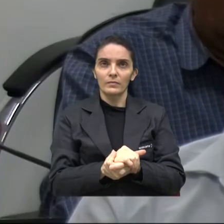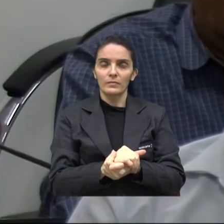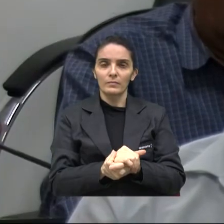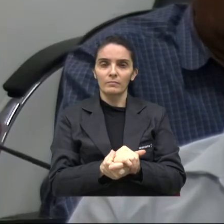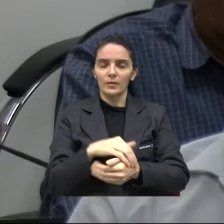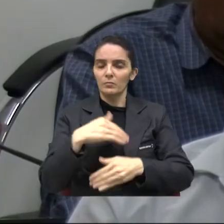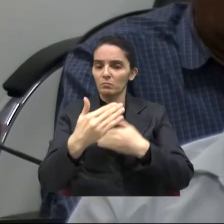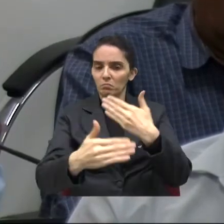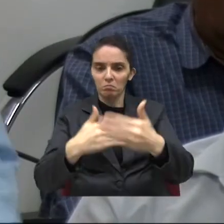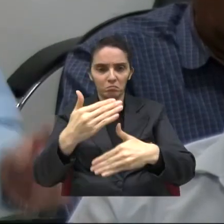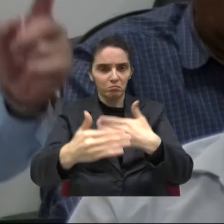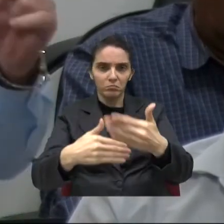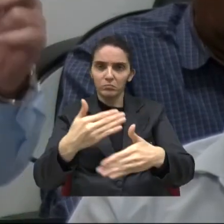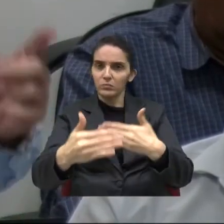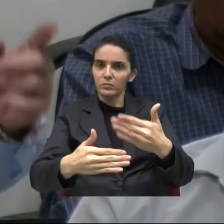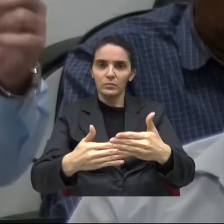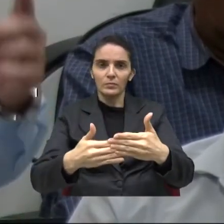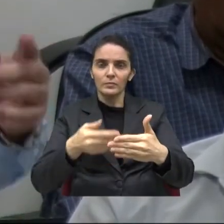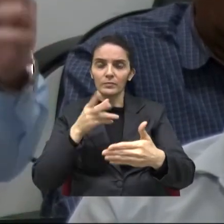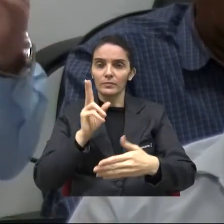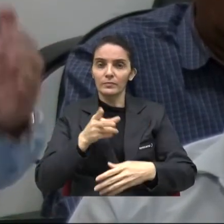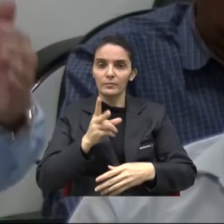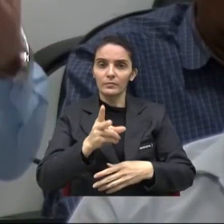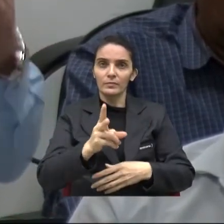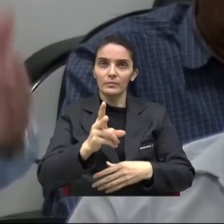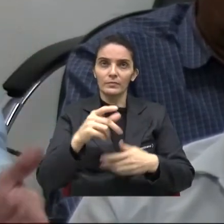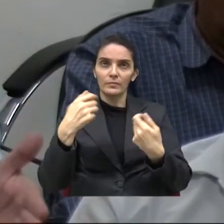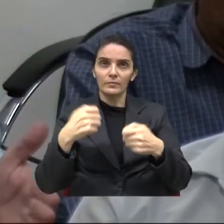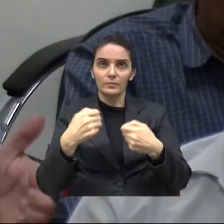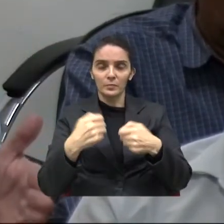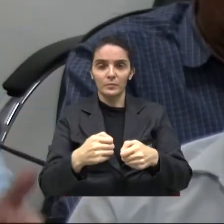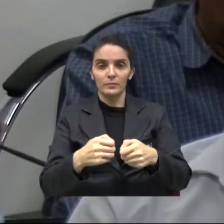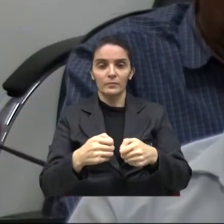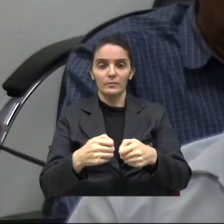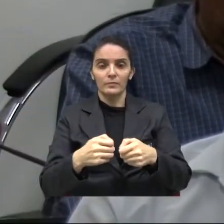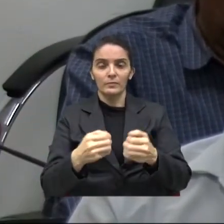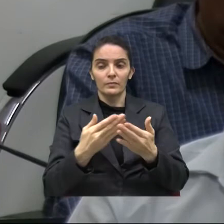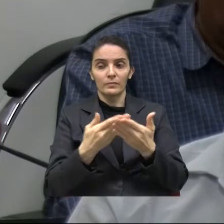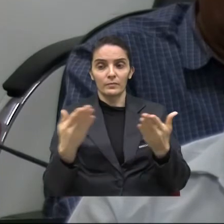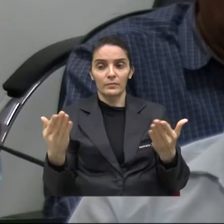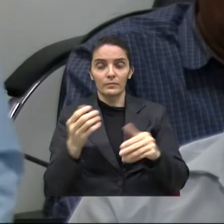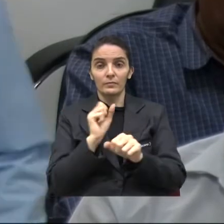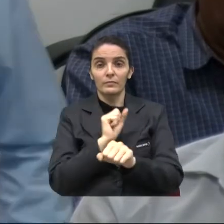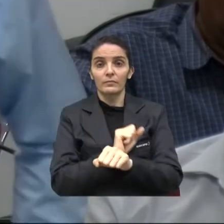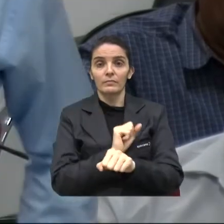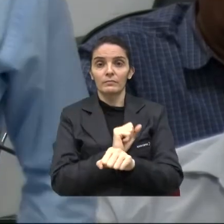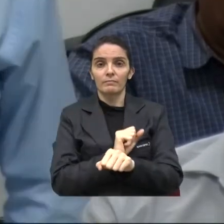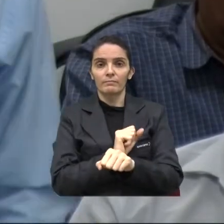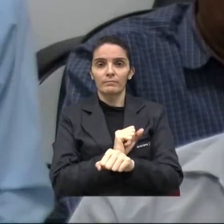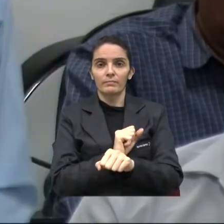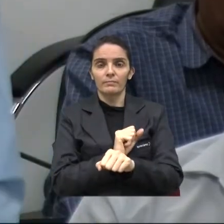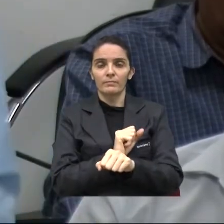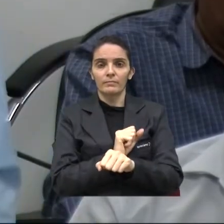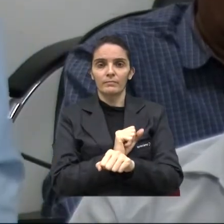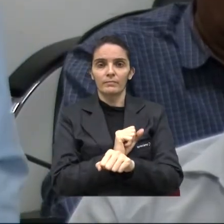anos. Mas nós temos que estar sempre preparados. Não importa